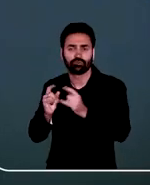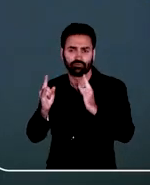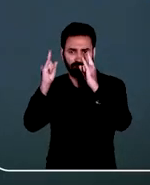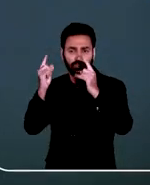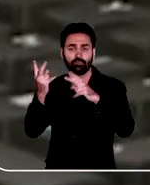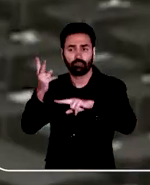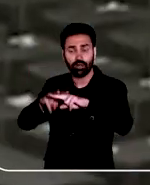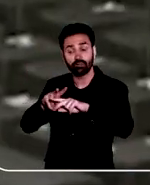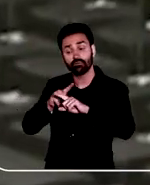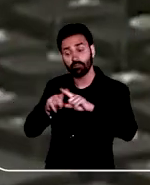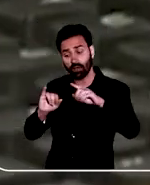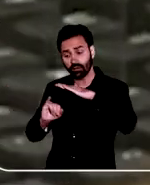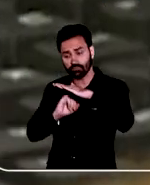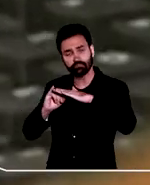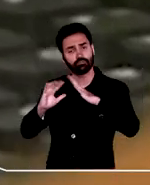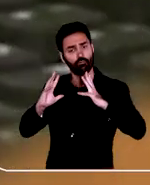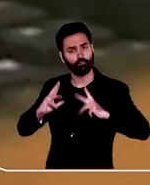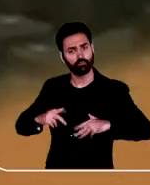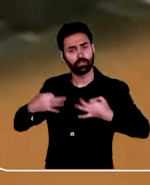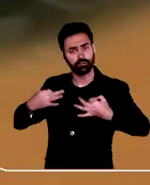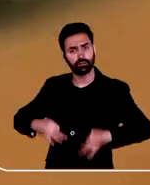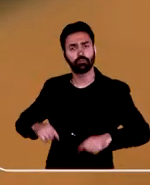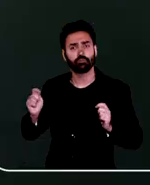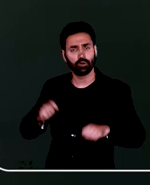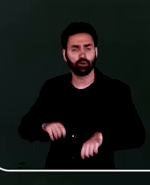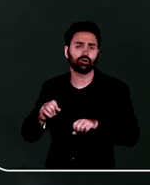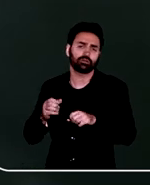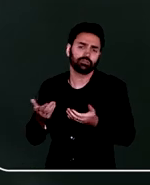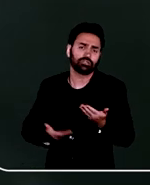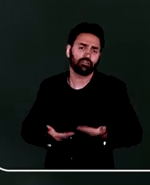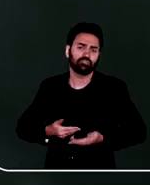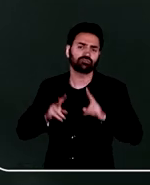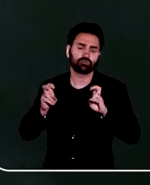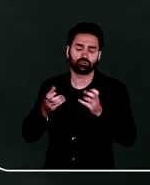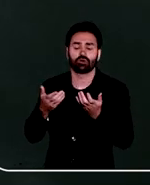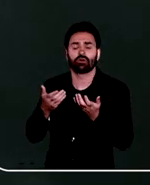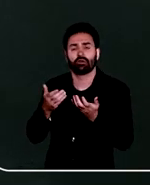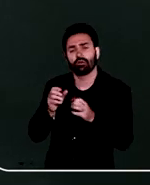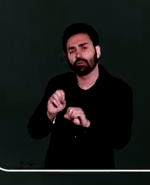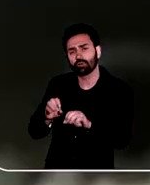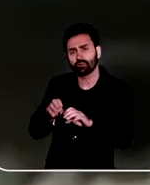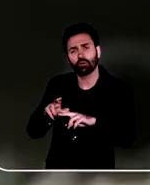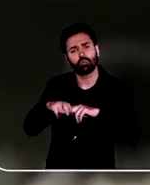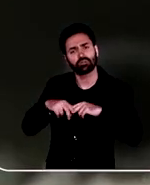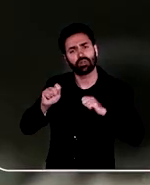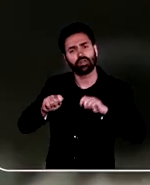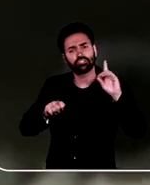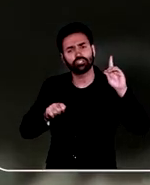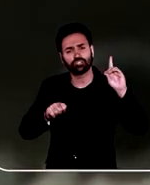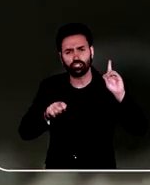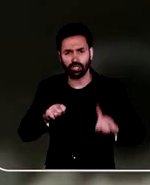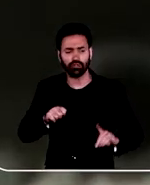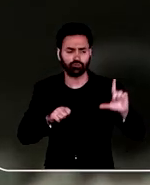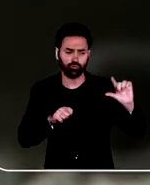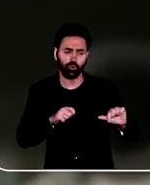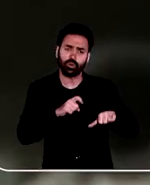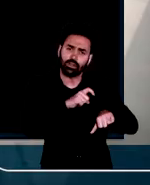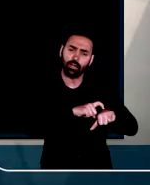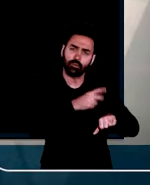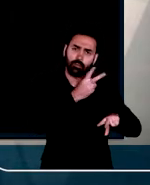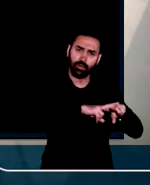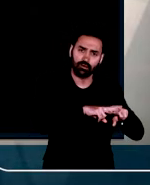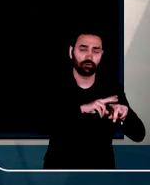não fosse conveniada com o presídio ela tinha idoneidade para prestar Serv educacionais o que daria direito à remissão de